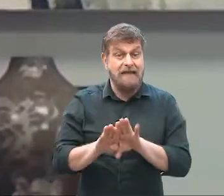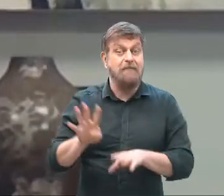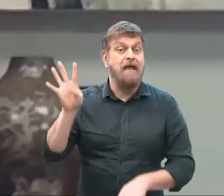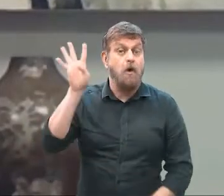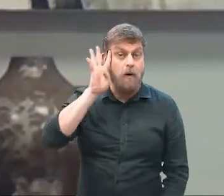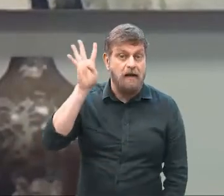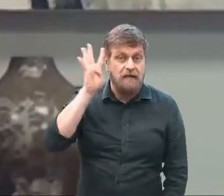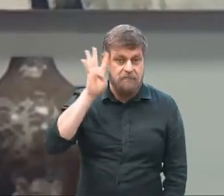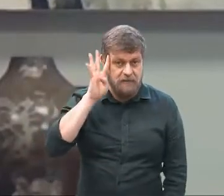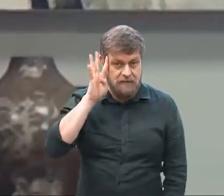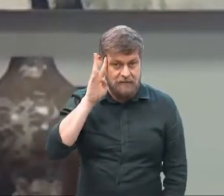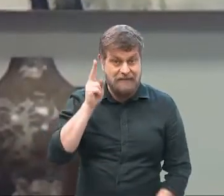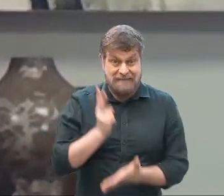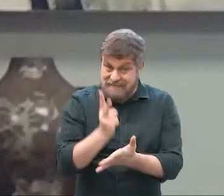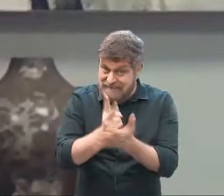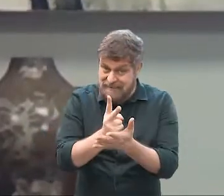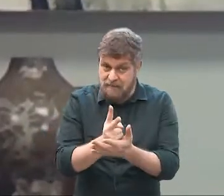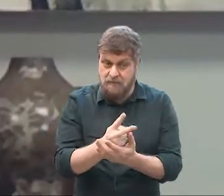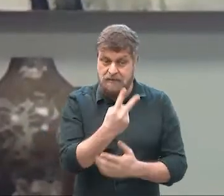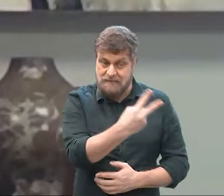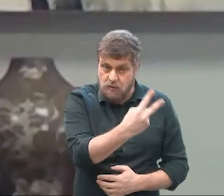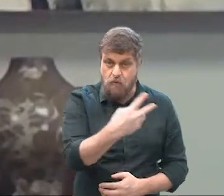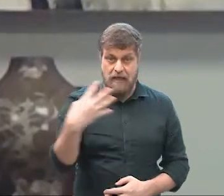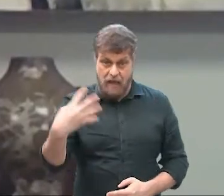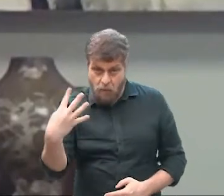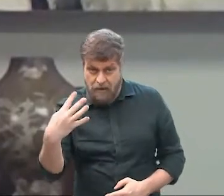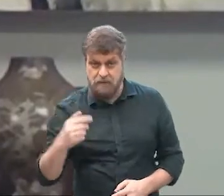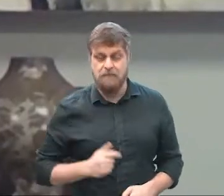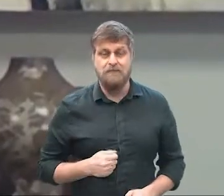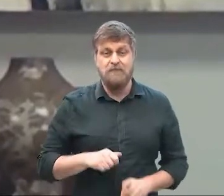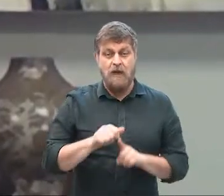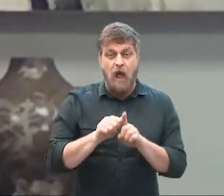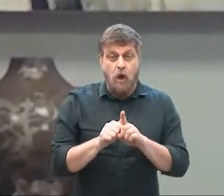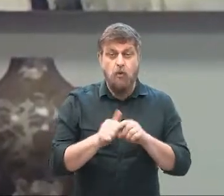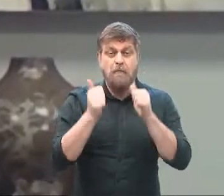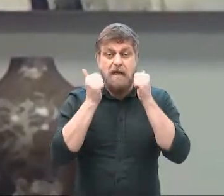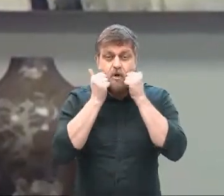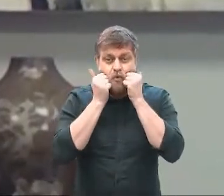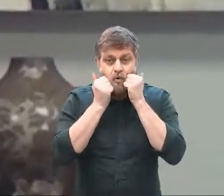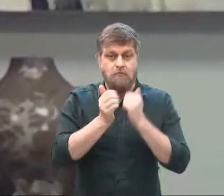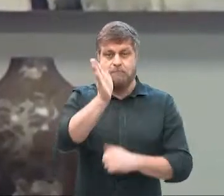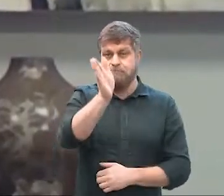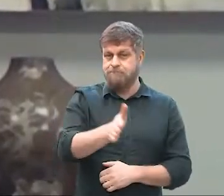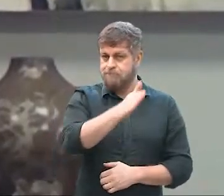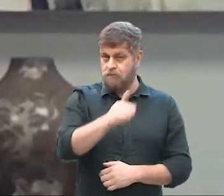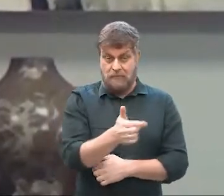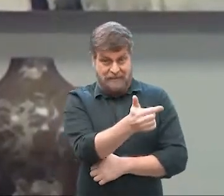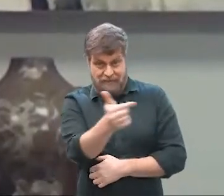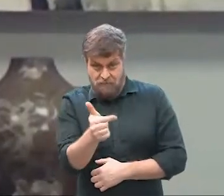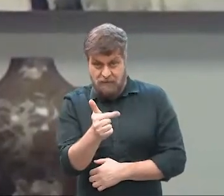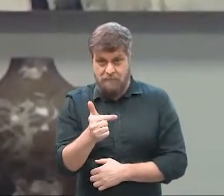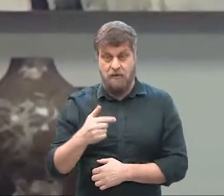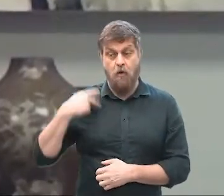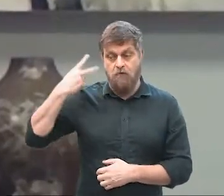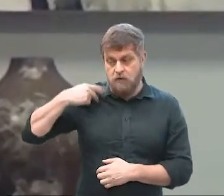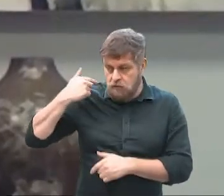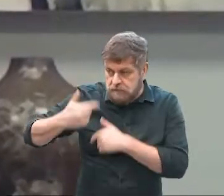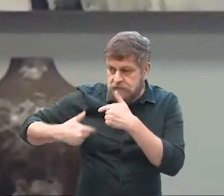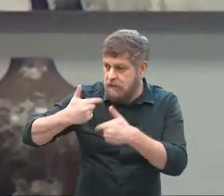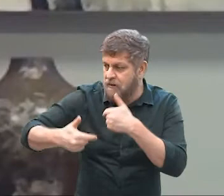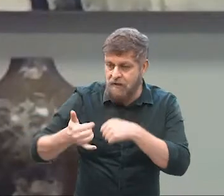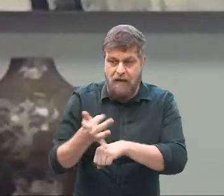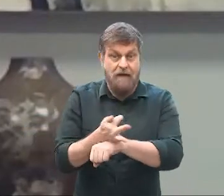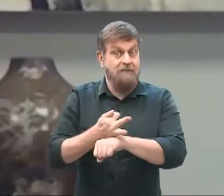semana. No período de julho, nós não temos essas reuniões, mas o trabalho do vereador continua. O vereador não